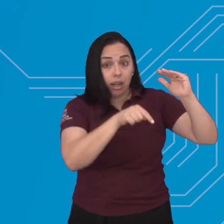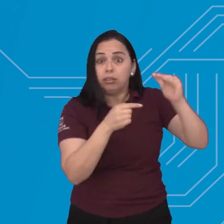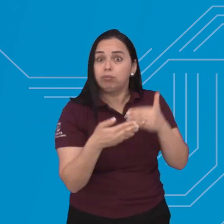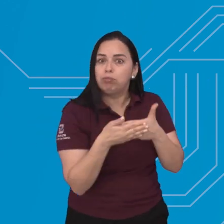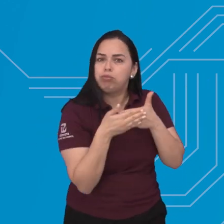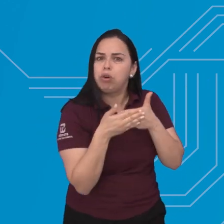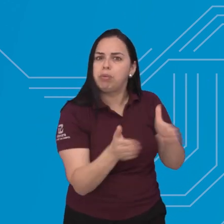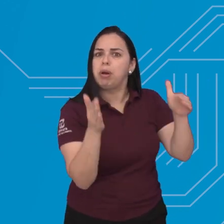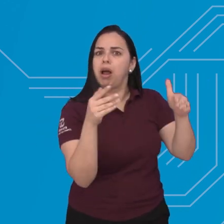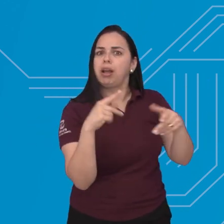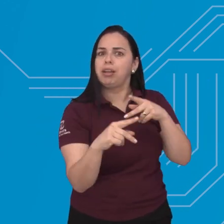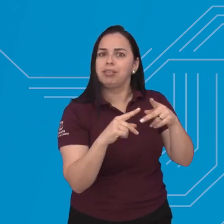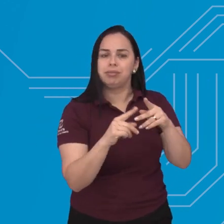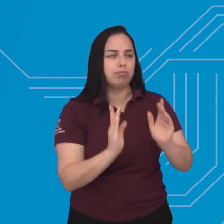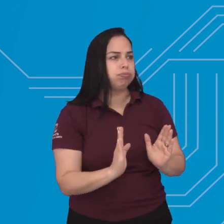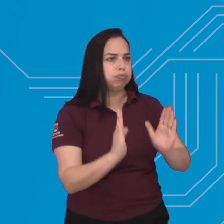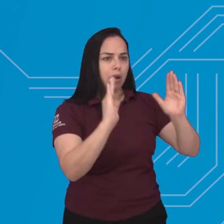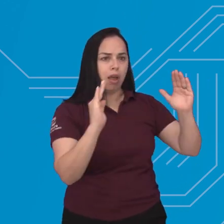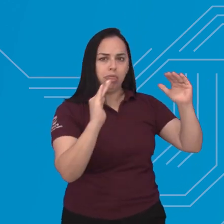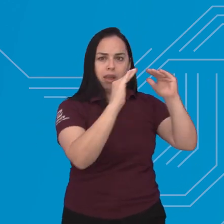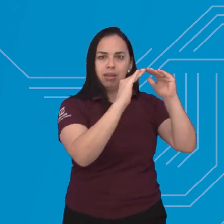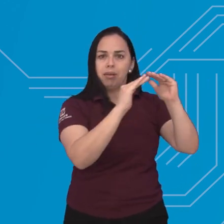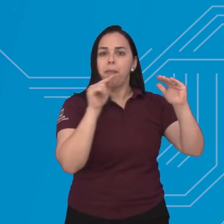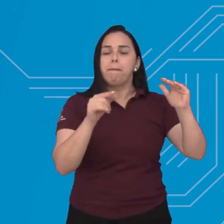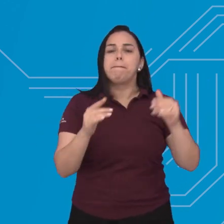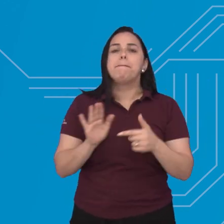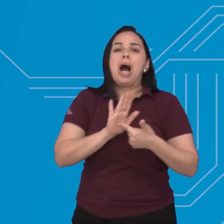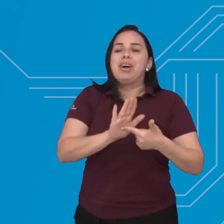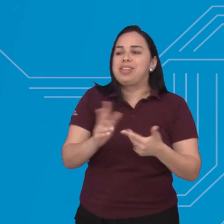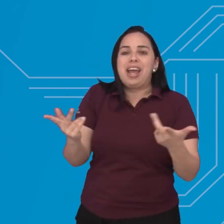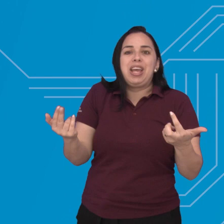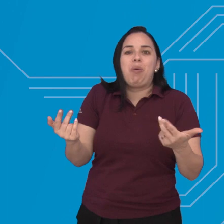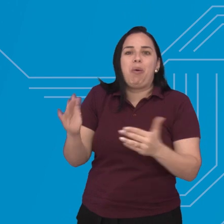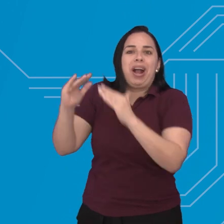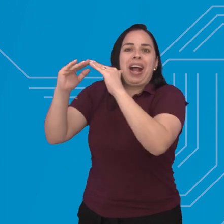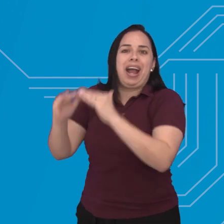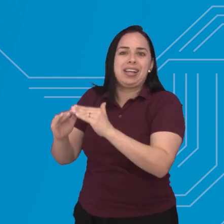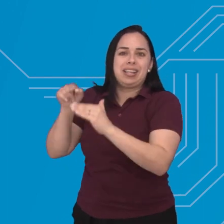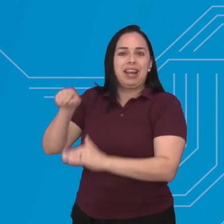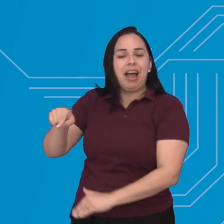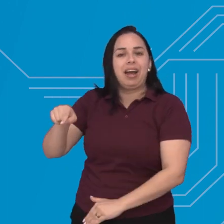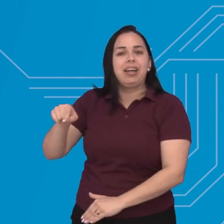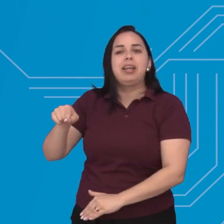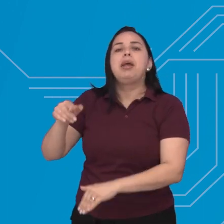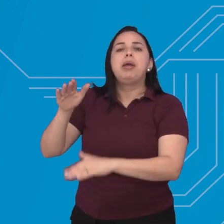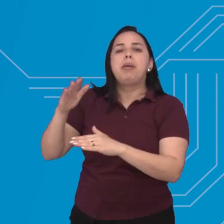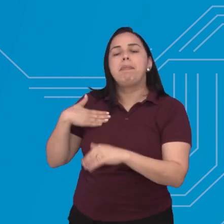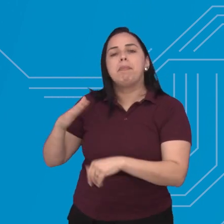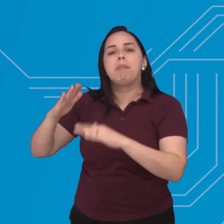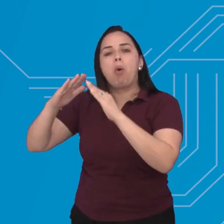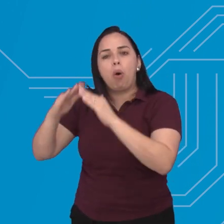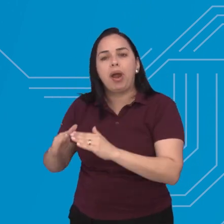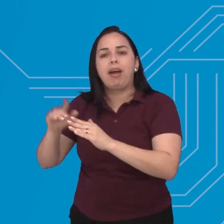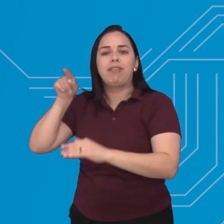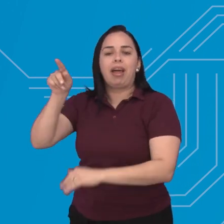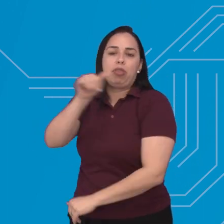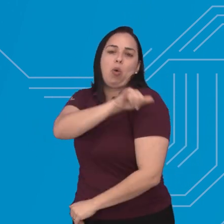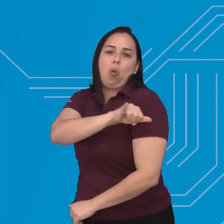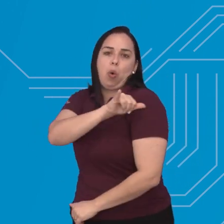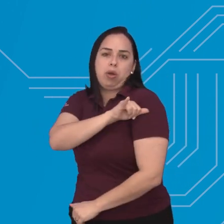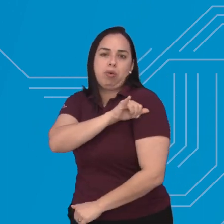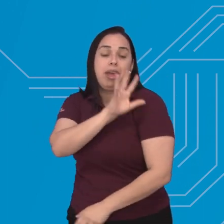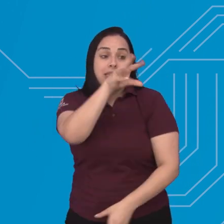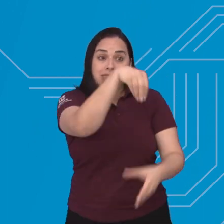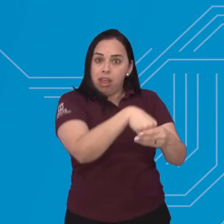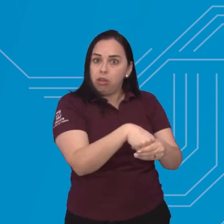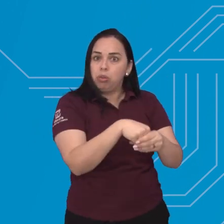São José dos Campos. O chalé representa o imóvel onde o aviador morava na cidade de Petrópolis. A obra